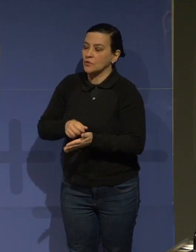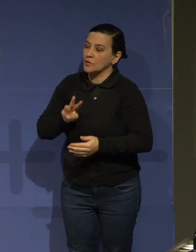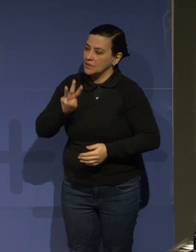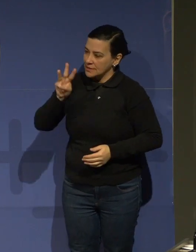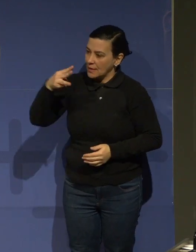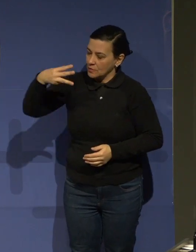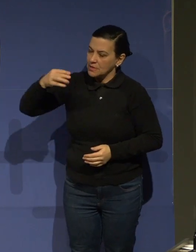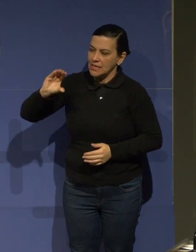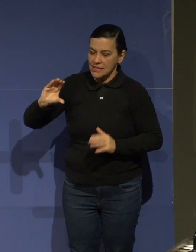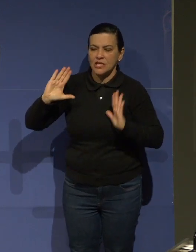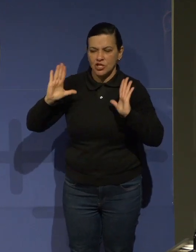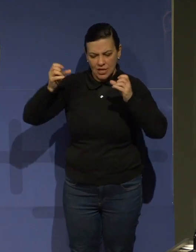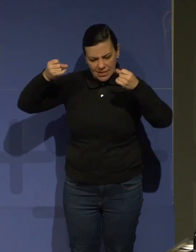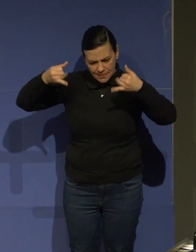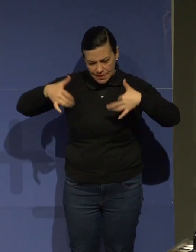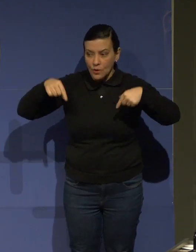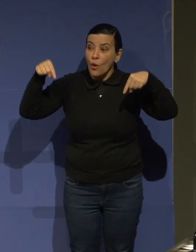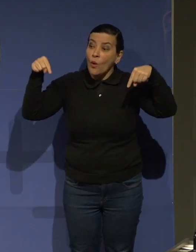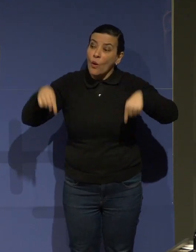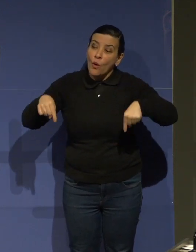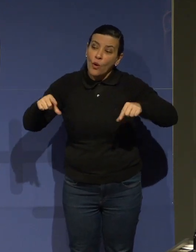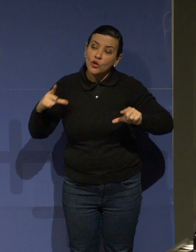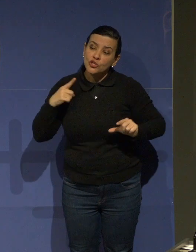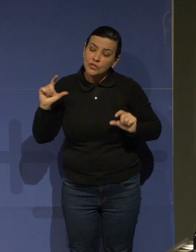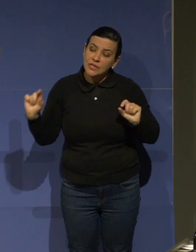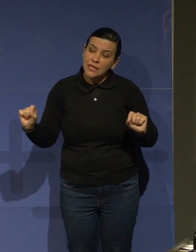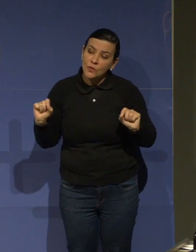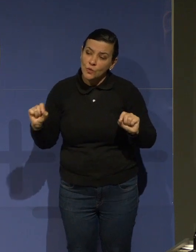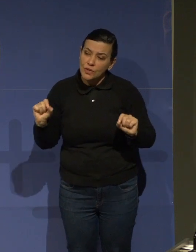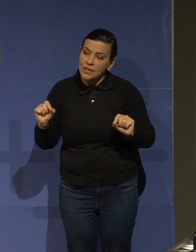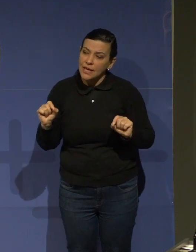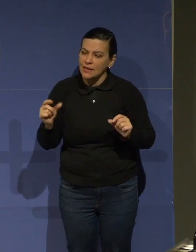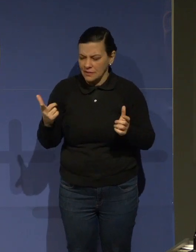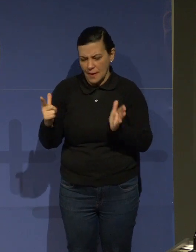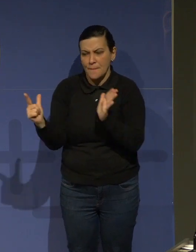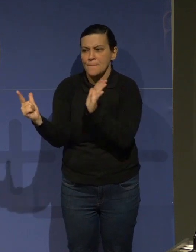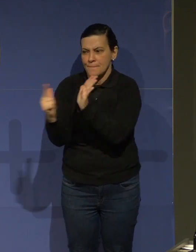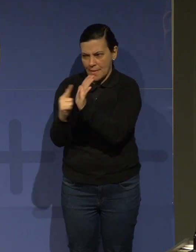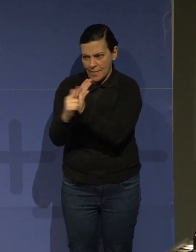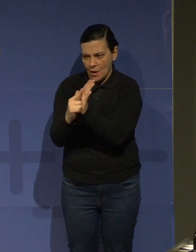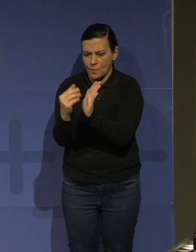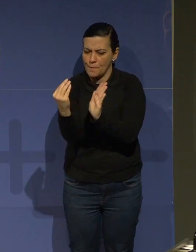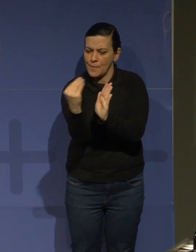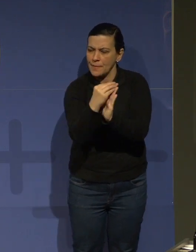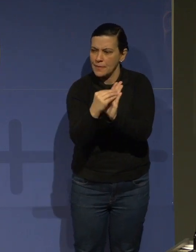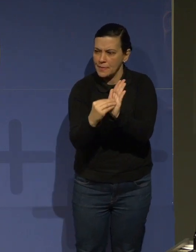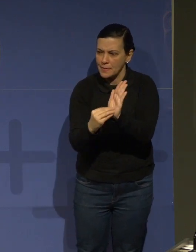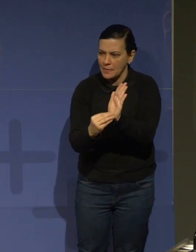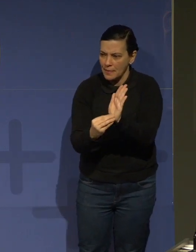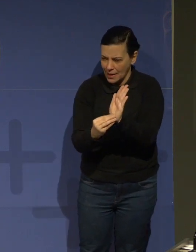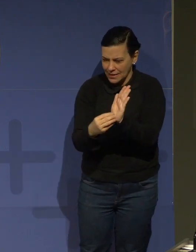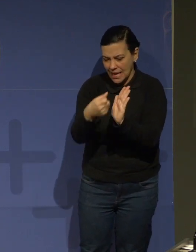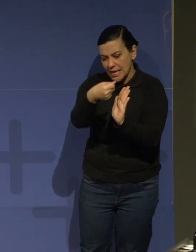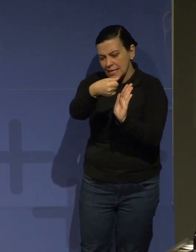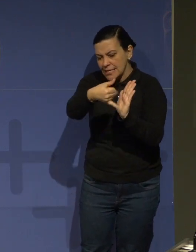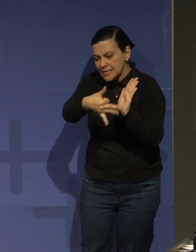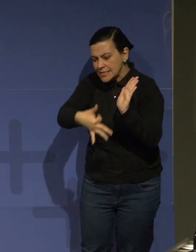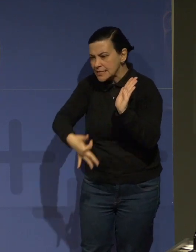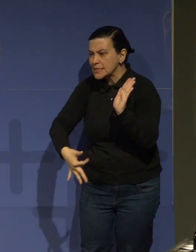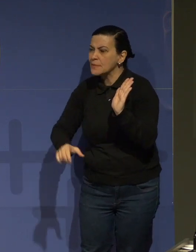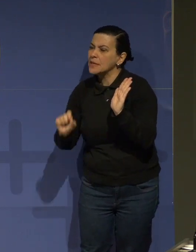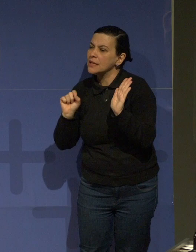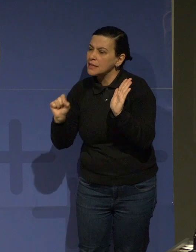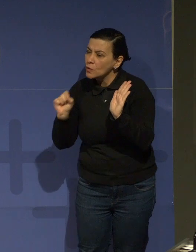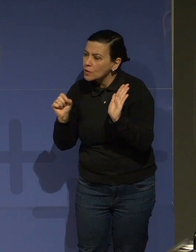W3C, e a gente tem, hoje em dia, um documento que descreve, ele descreve